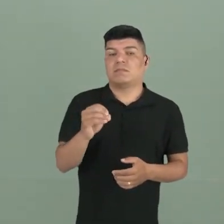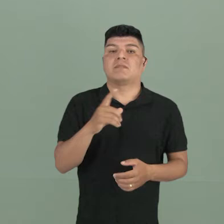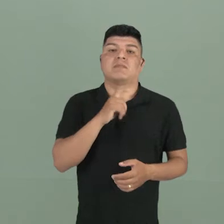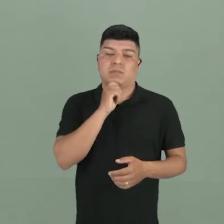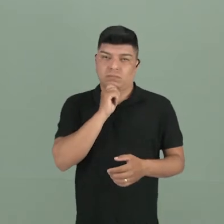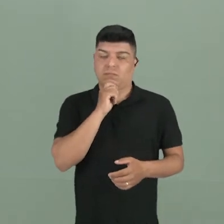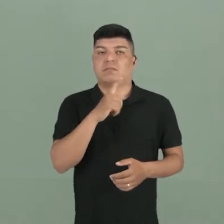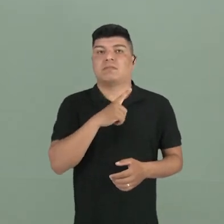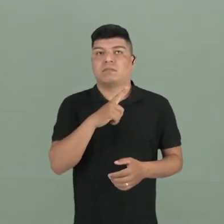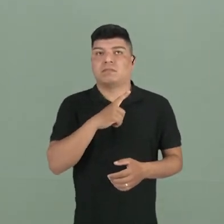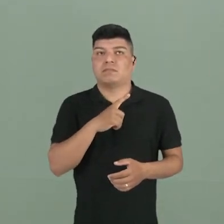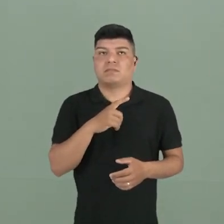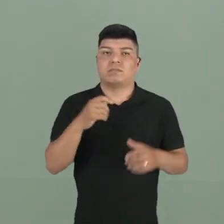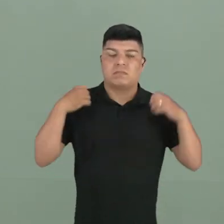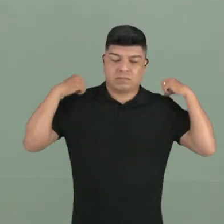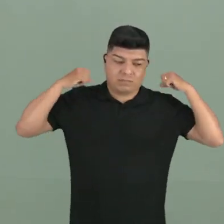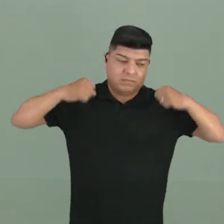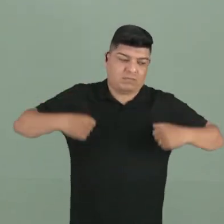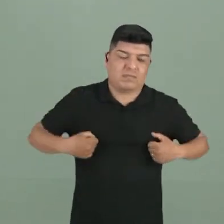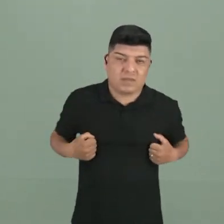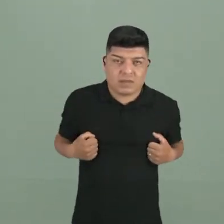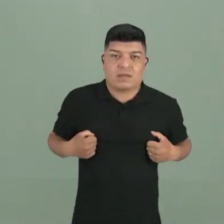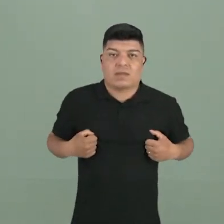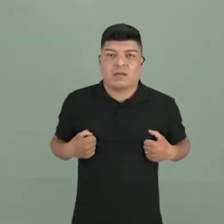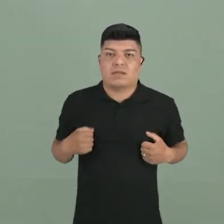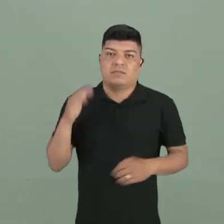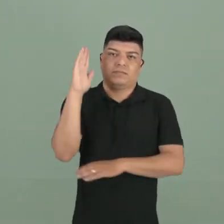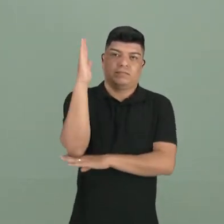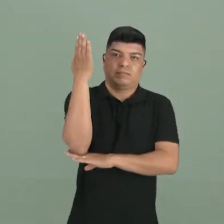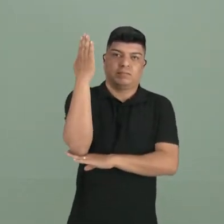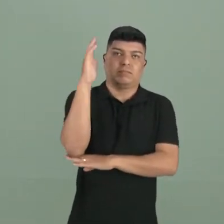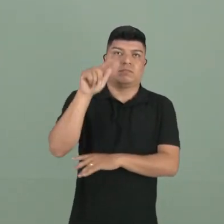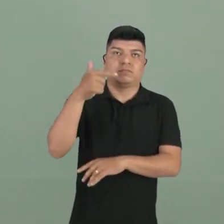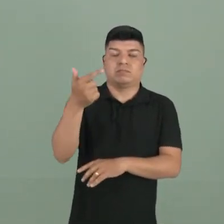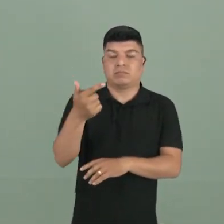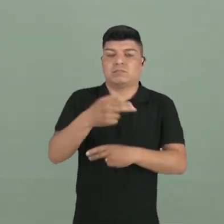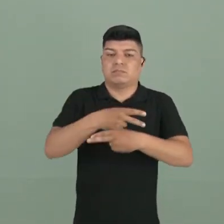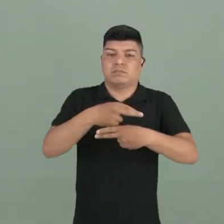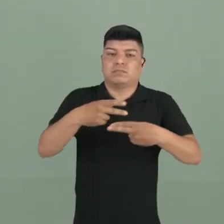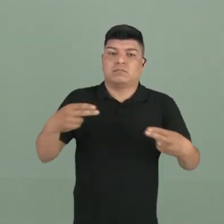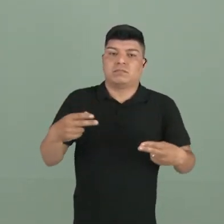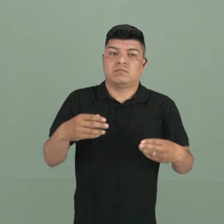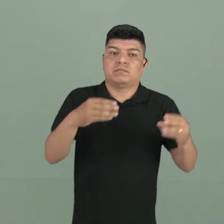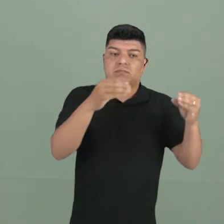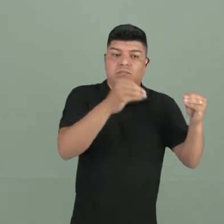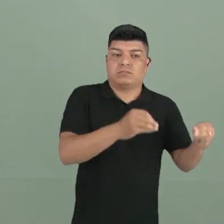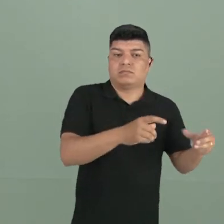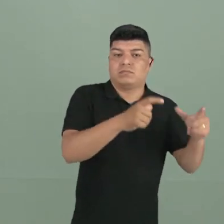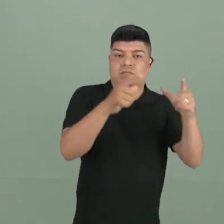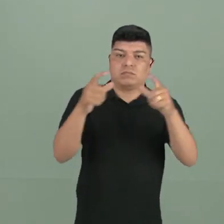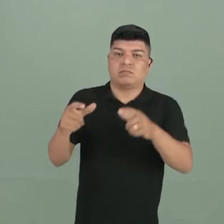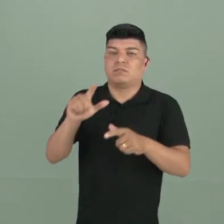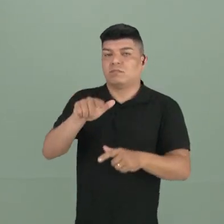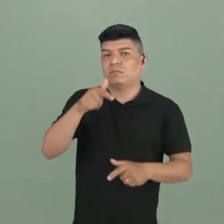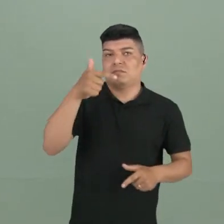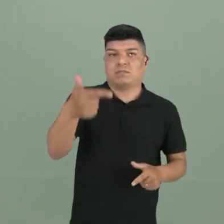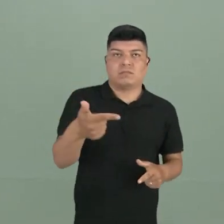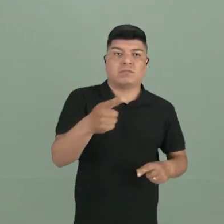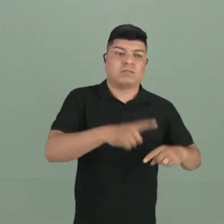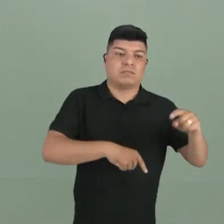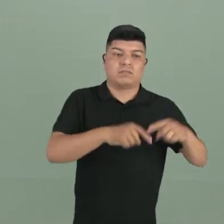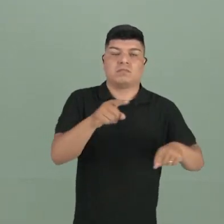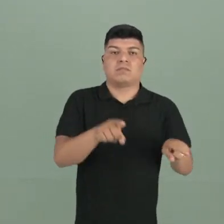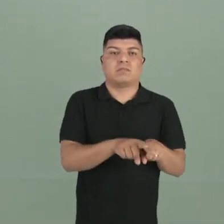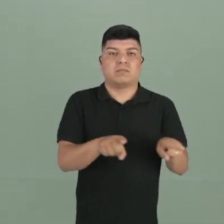alguns lugares, que se coloca nas costas para carregar mandioca e qualquer outro produto de um lugar para outro. Então isso é um patrimônio